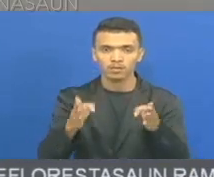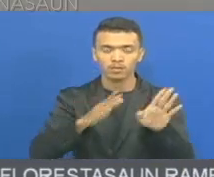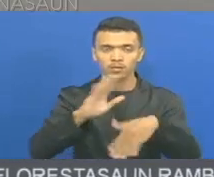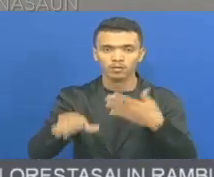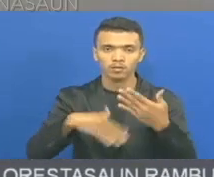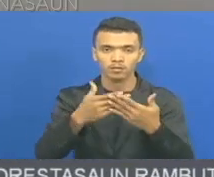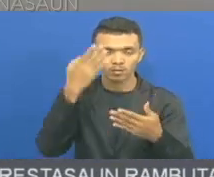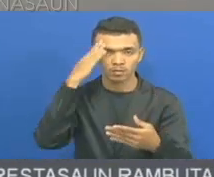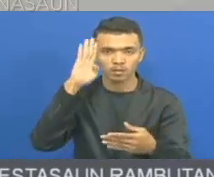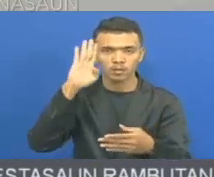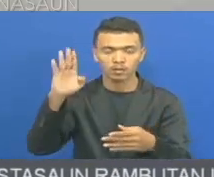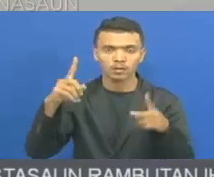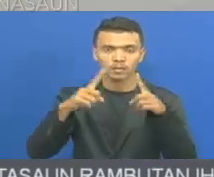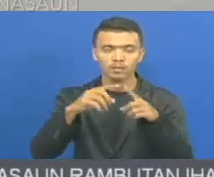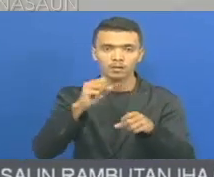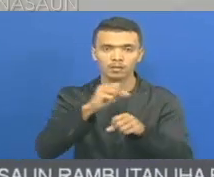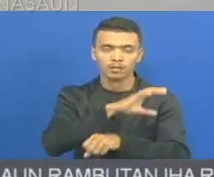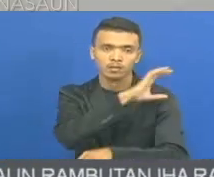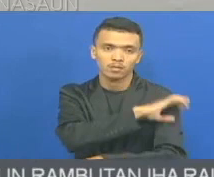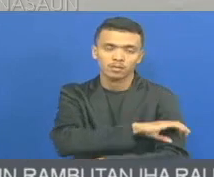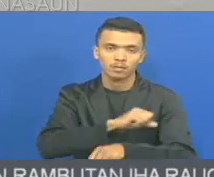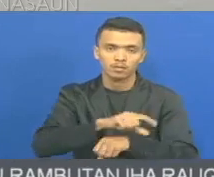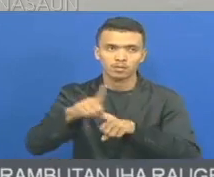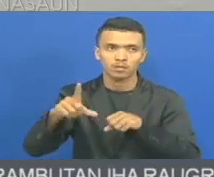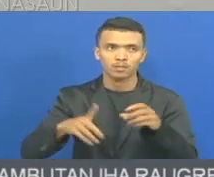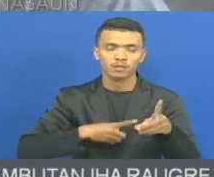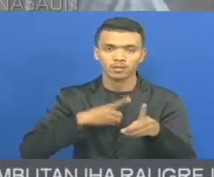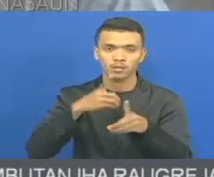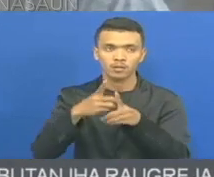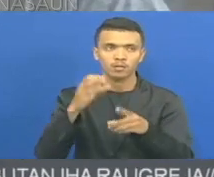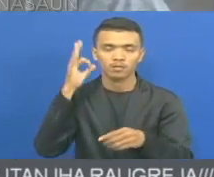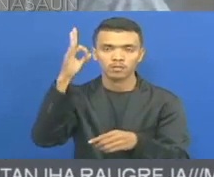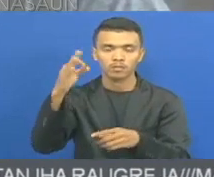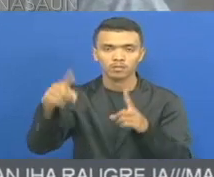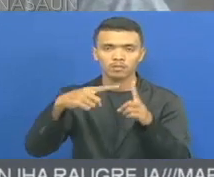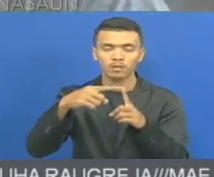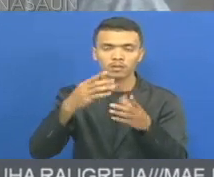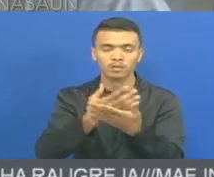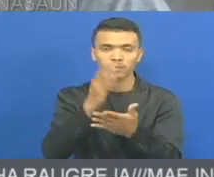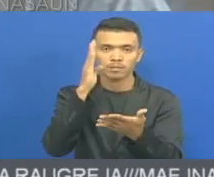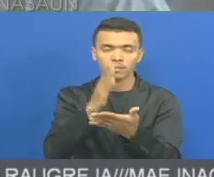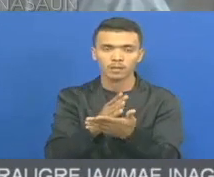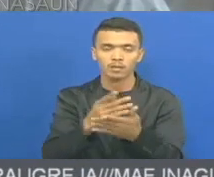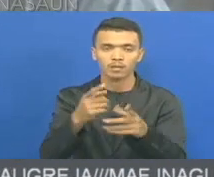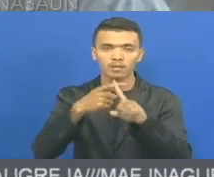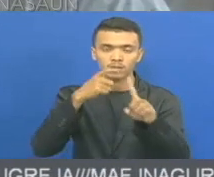dubida, ba sistema Seguransa Social, nudar direitu futuru, wen hira hetan reforma iha ne